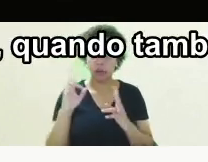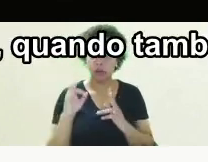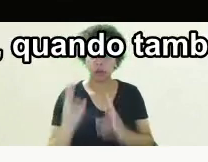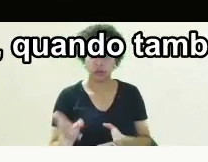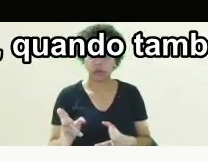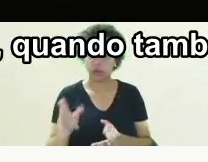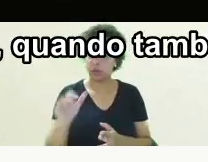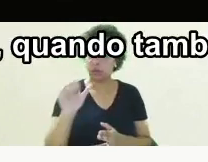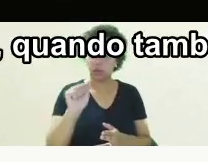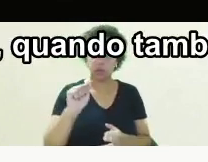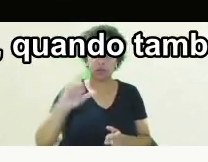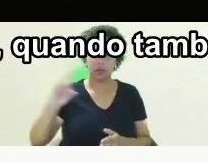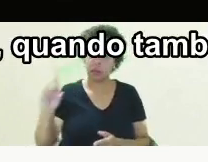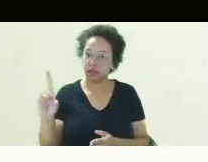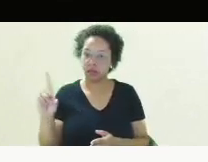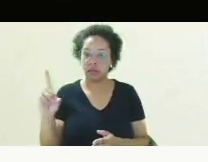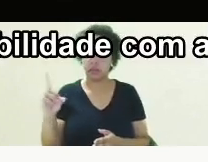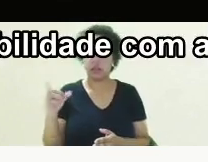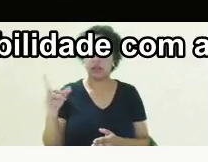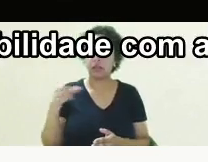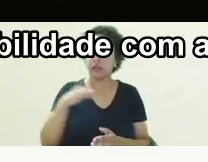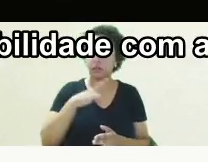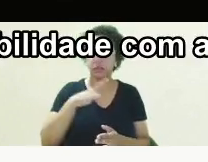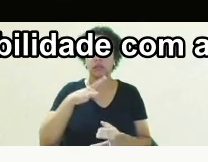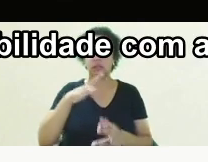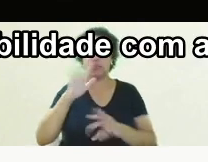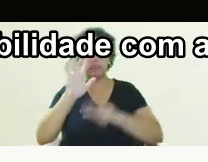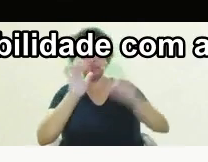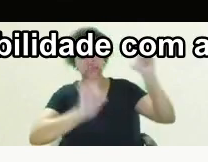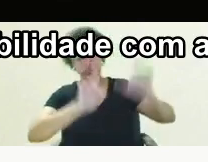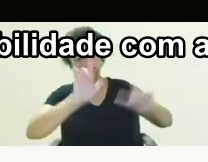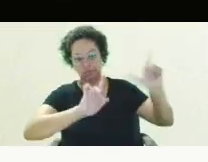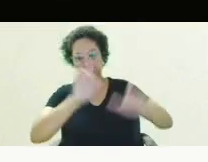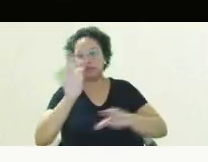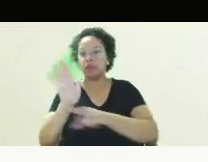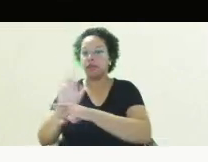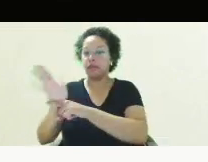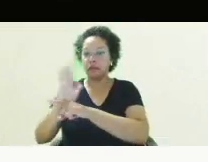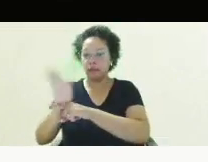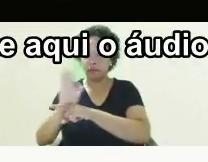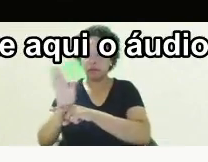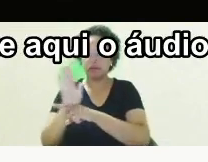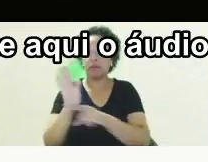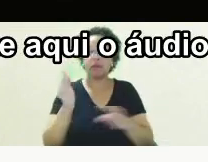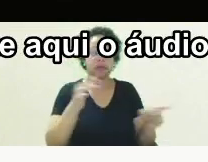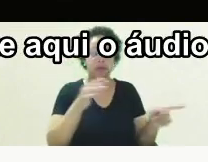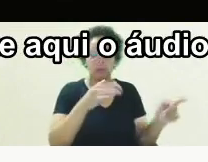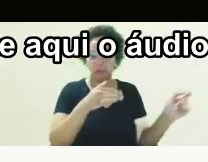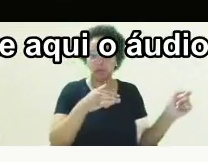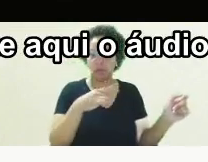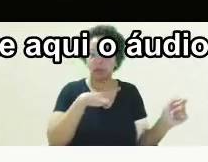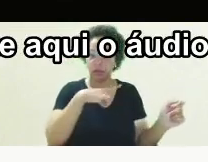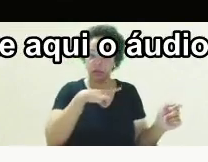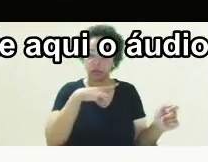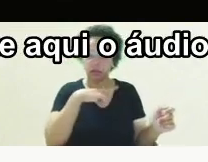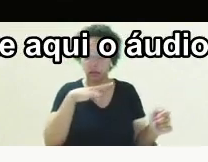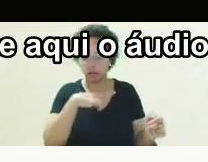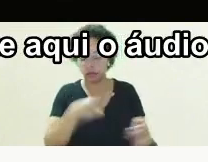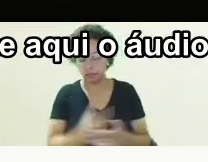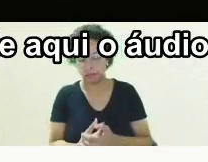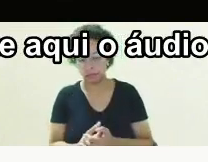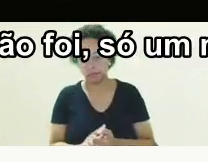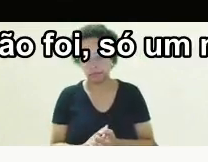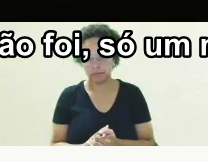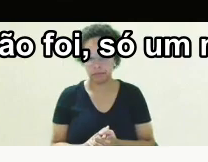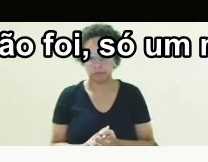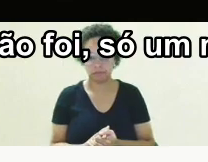aparece visualmente na televisão, nos programas, nos filmes, quando também estão habilitados, né, e possuem ali acessibilidade com a